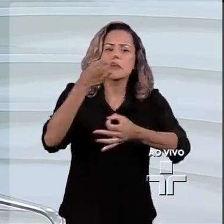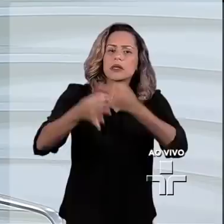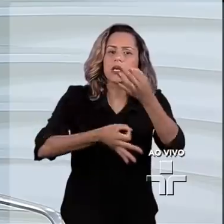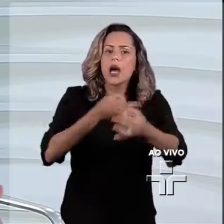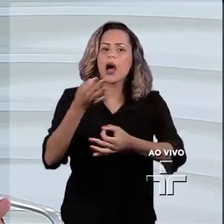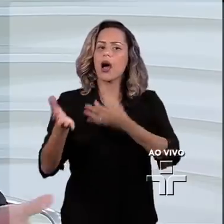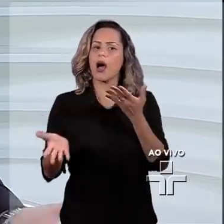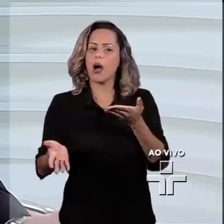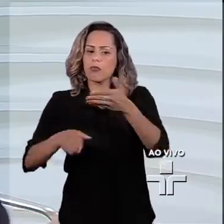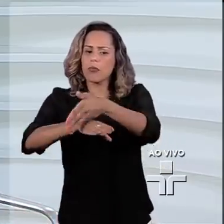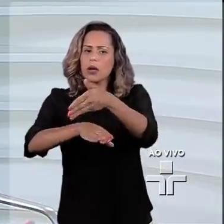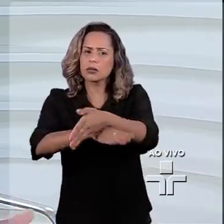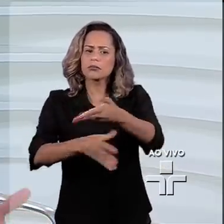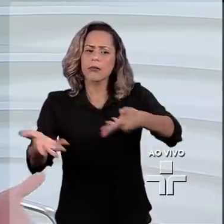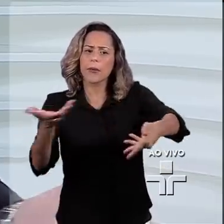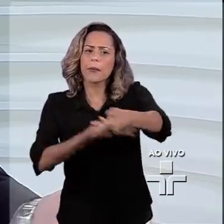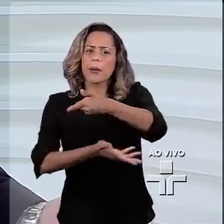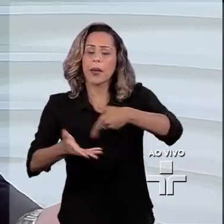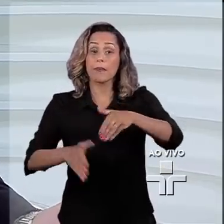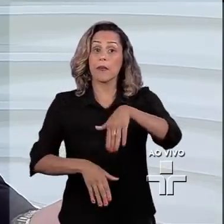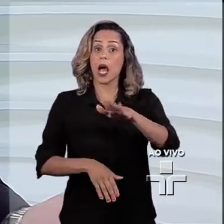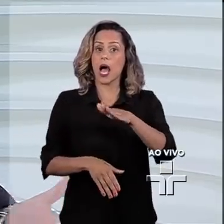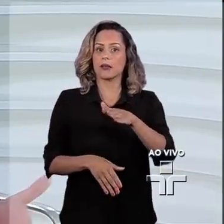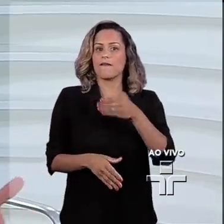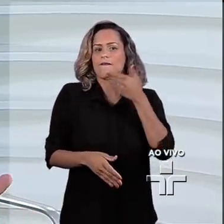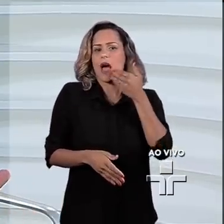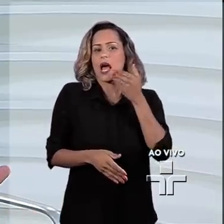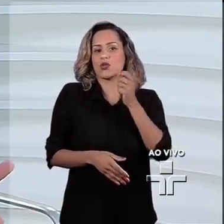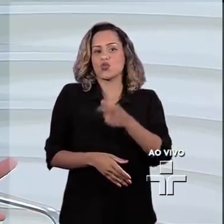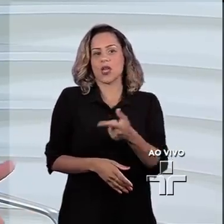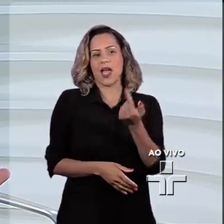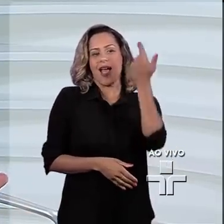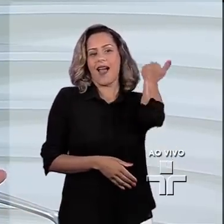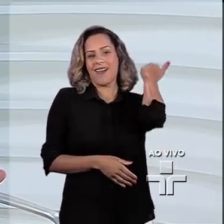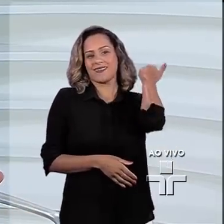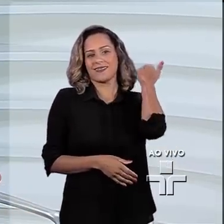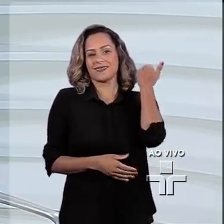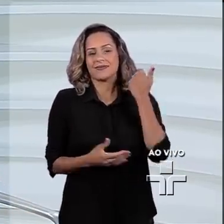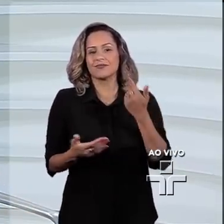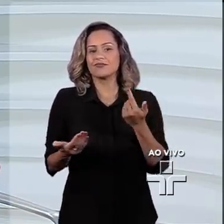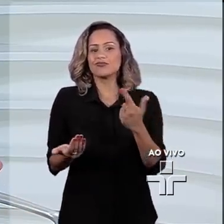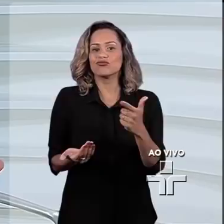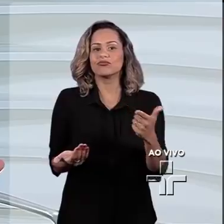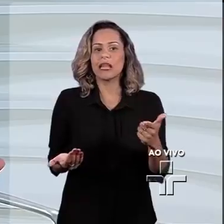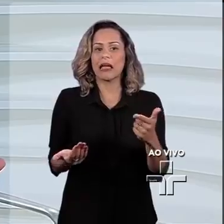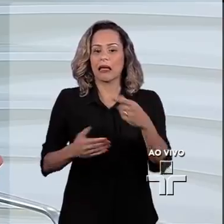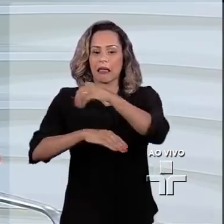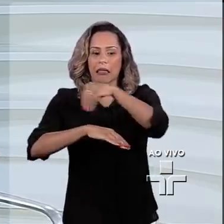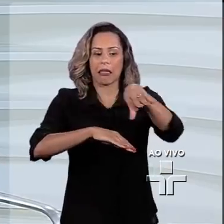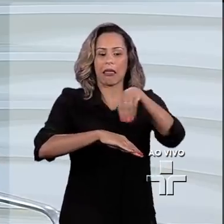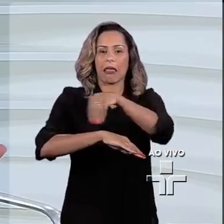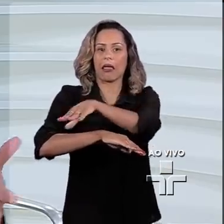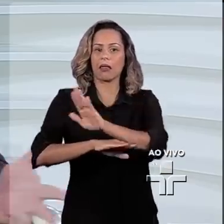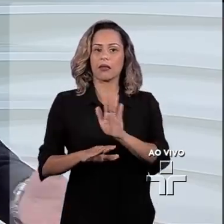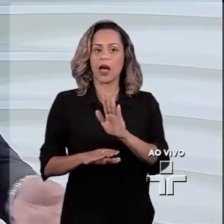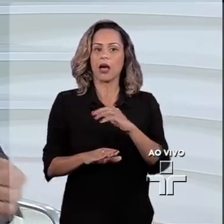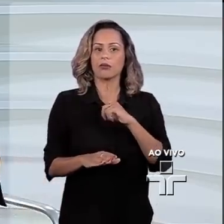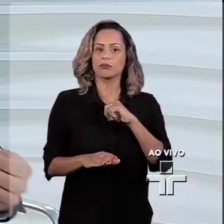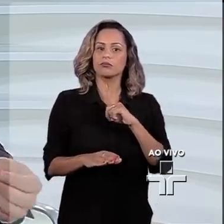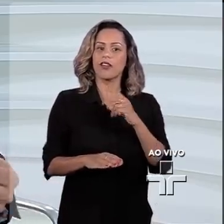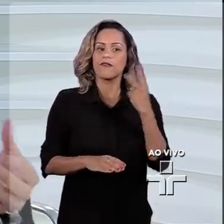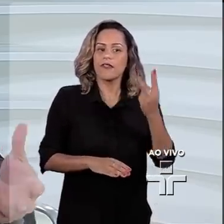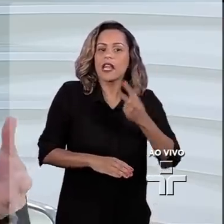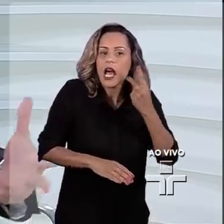sugestão, muito mais facilidade do que tinham no passado. Você não tem mais o intermediário, você não tem mais a liderança de bairro, o vereador, tendo